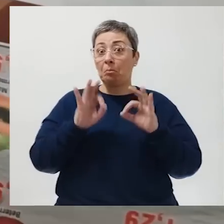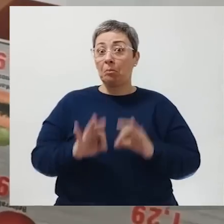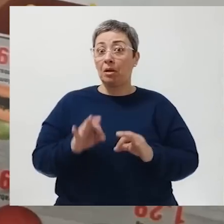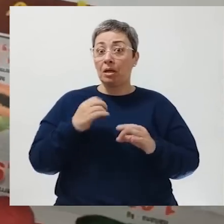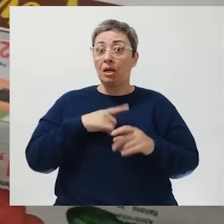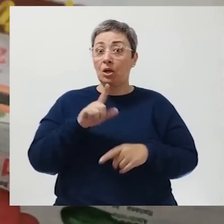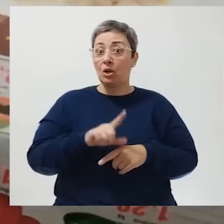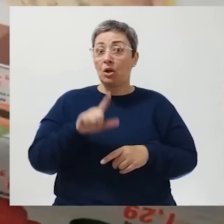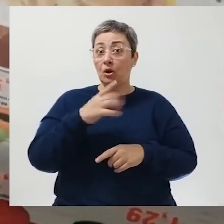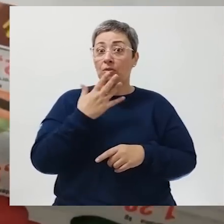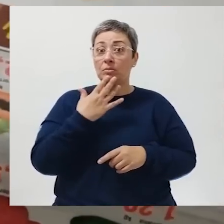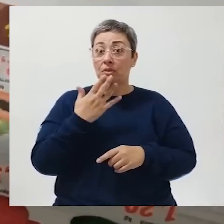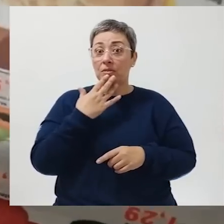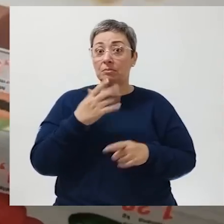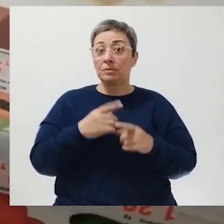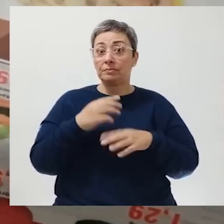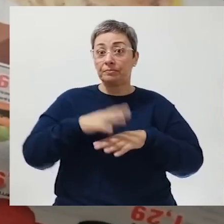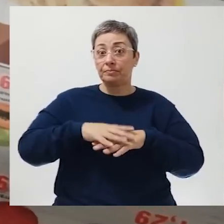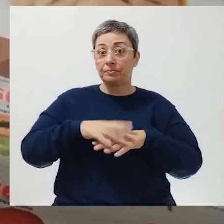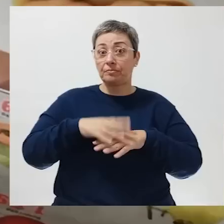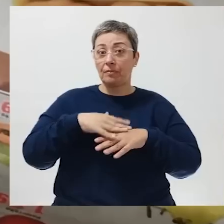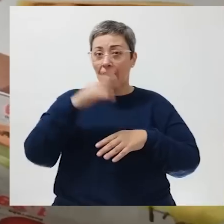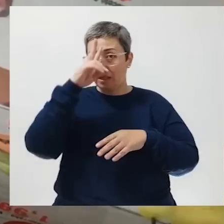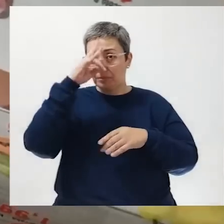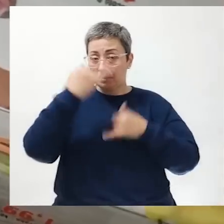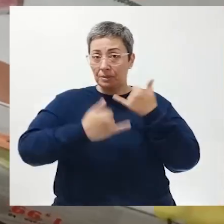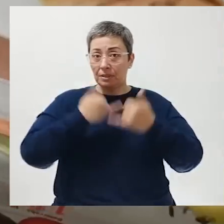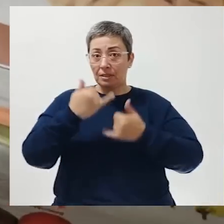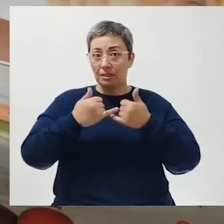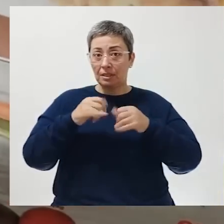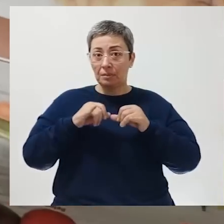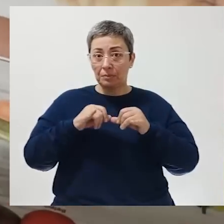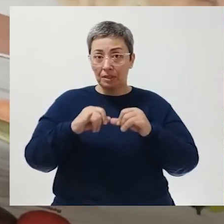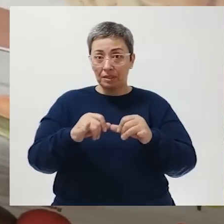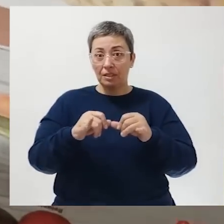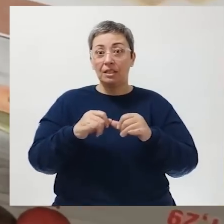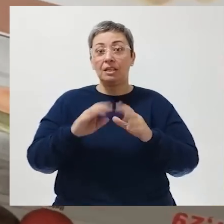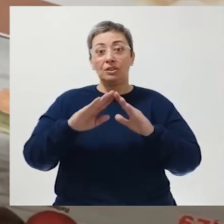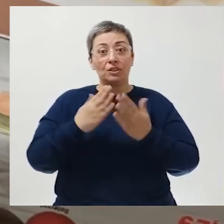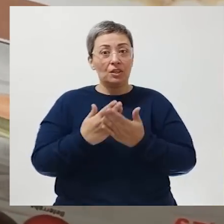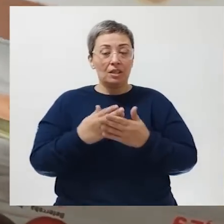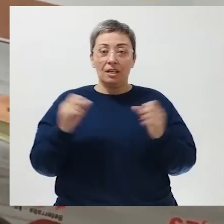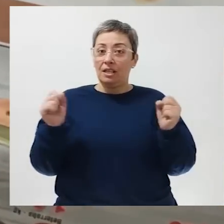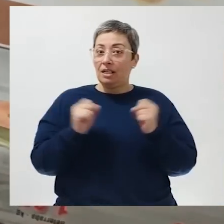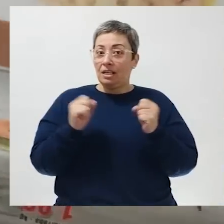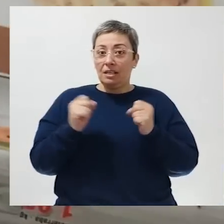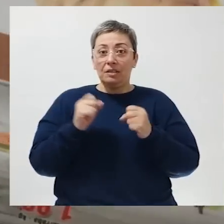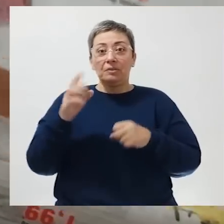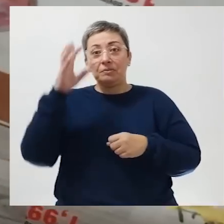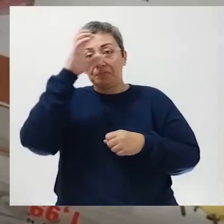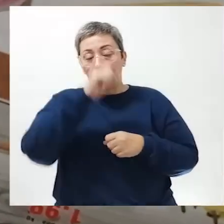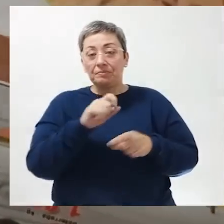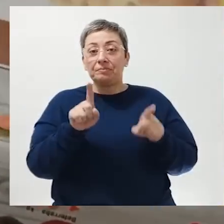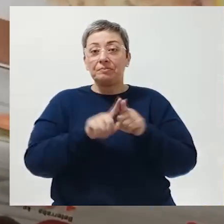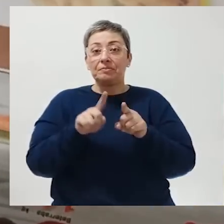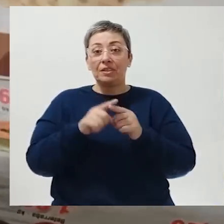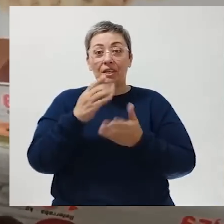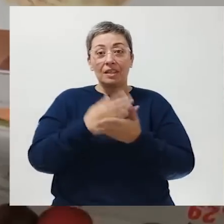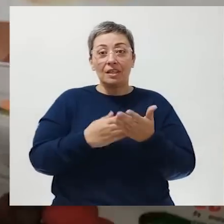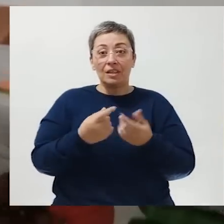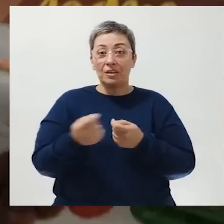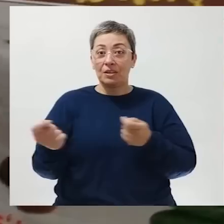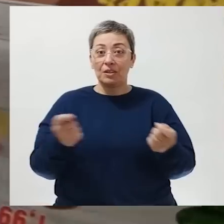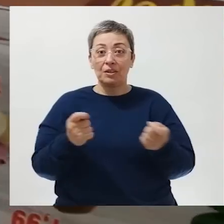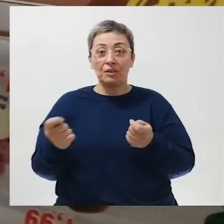lógica matemática. Quem lembra da brincadeira de mercadinho? Na escola as crianças adoram. Elas aprendem inclusive a dar